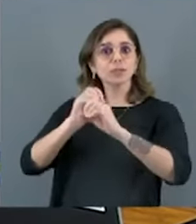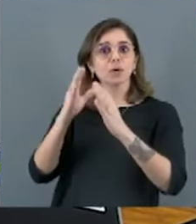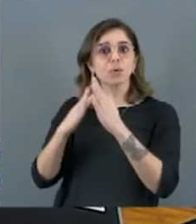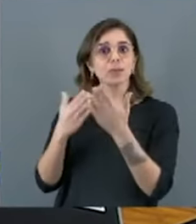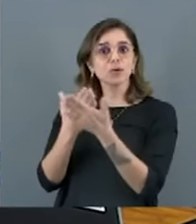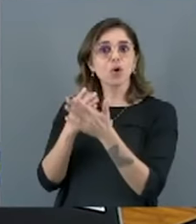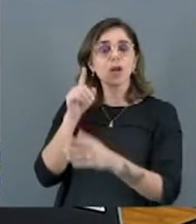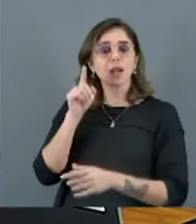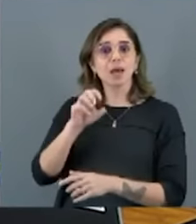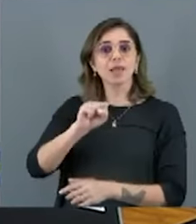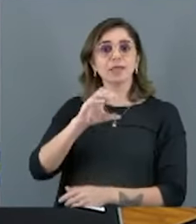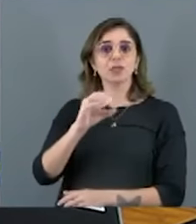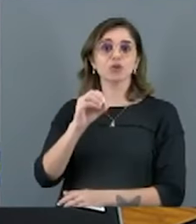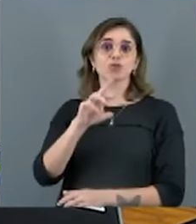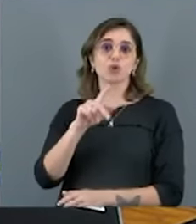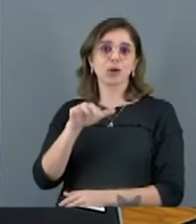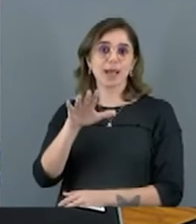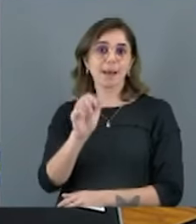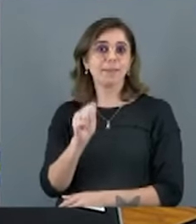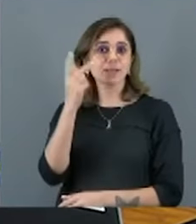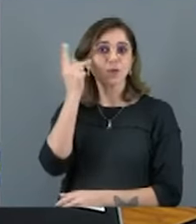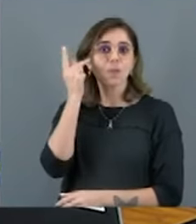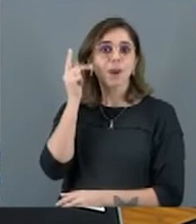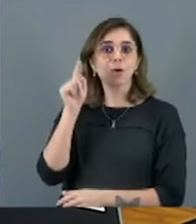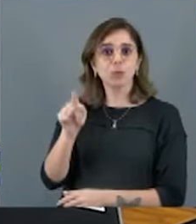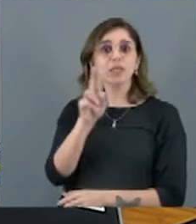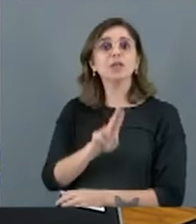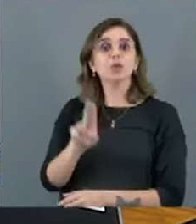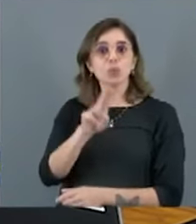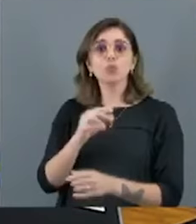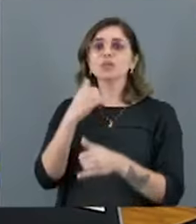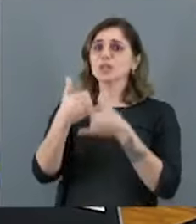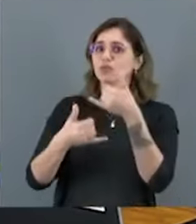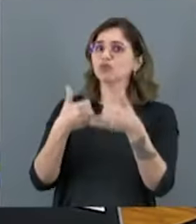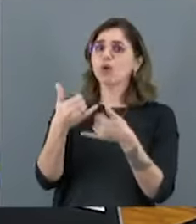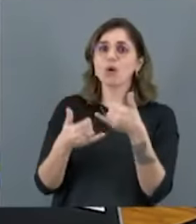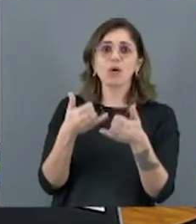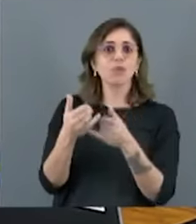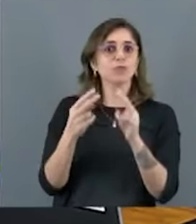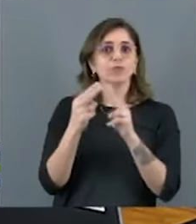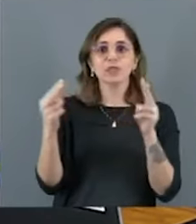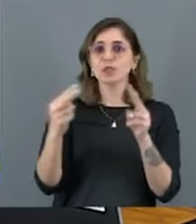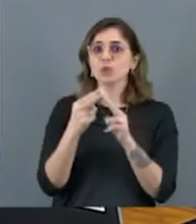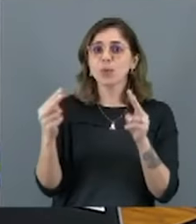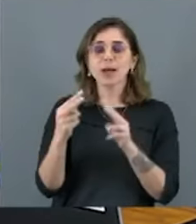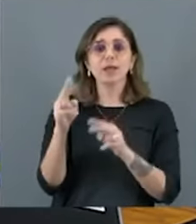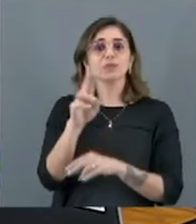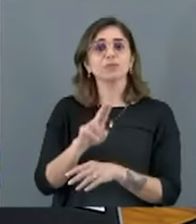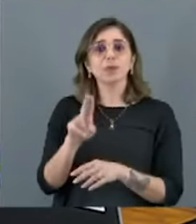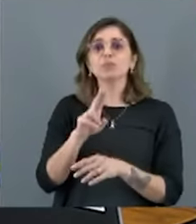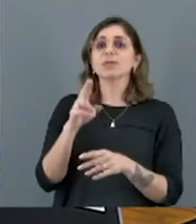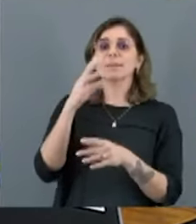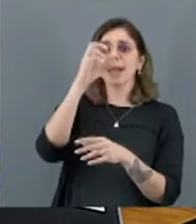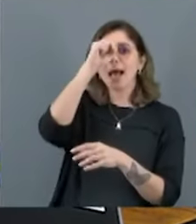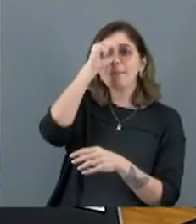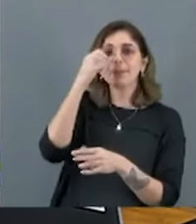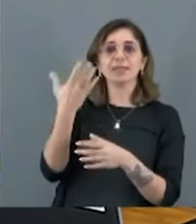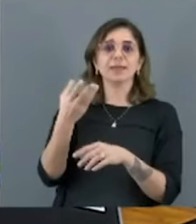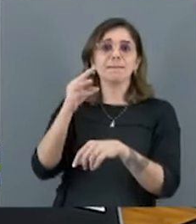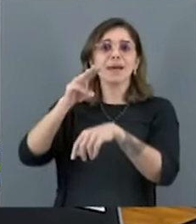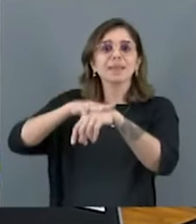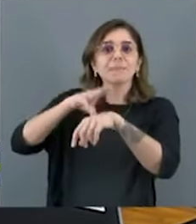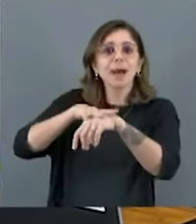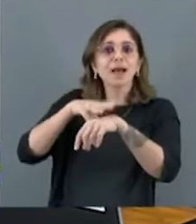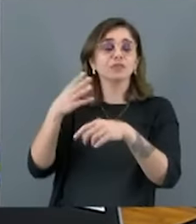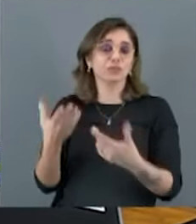que utiliza jogos de realidade virtual para ensinar operações de matemática, e os alunos fazem fila para aprender as operações para poder passar de fase